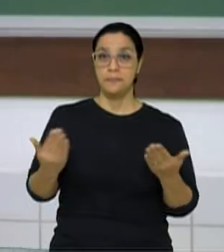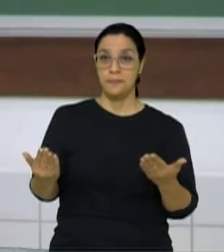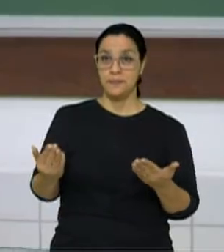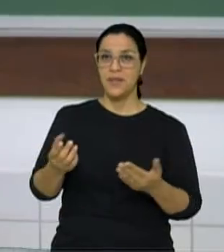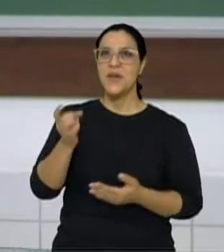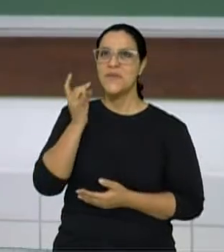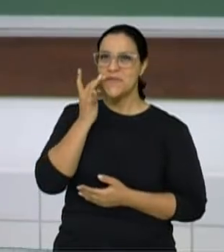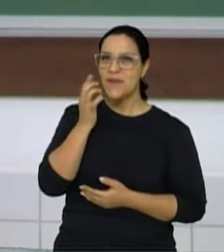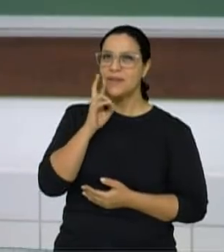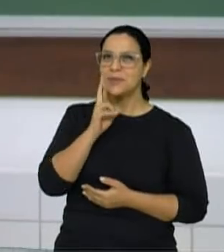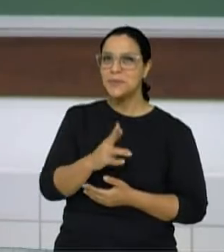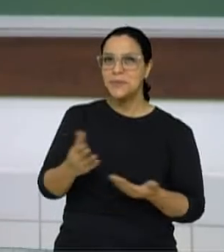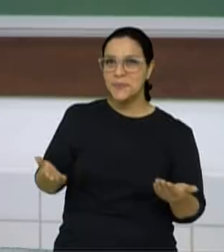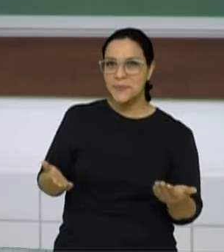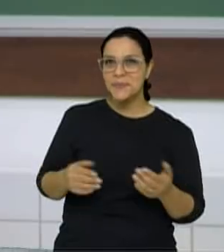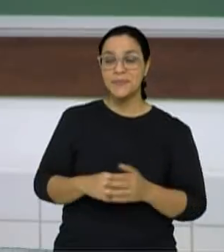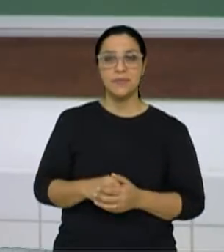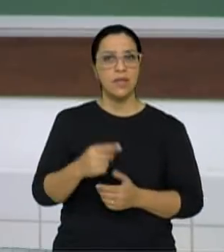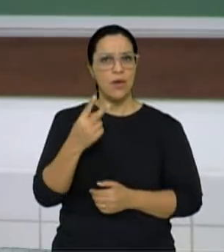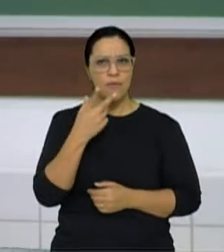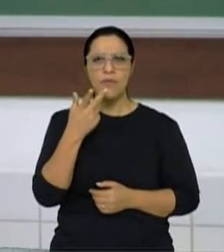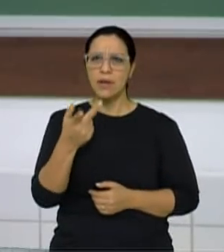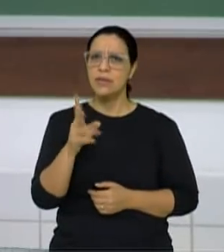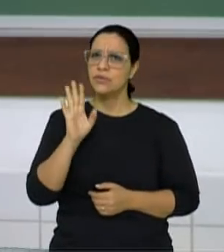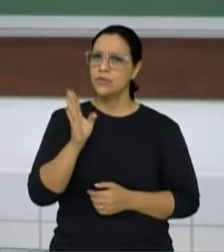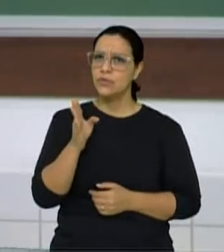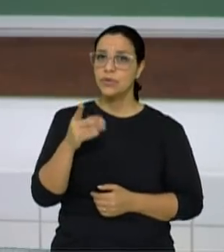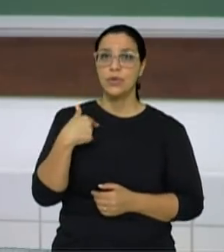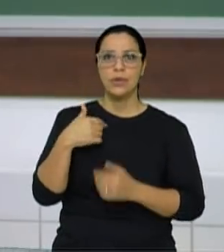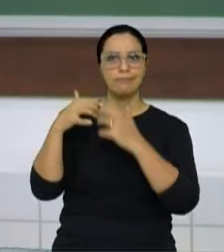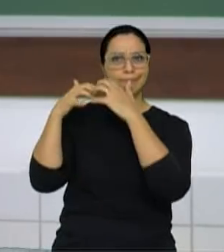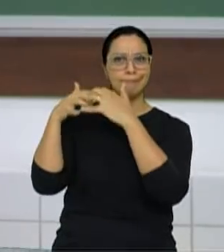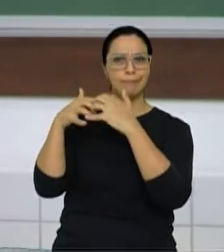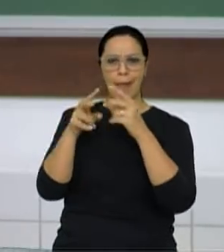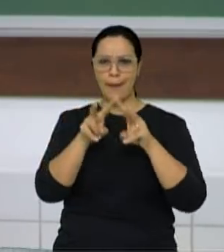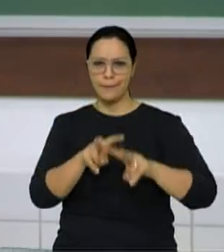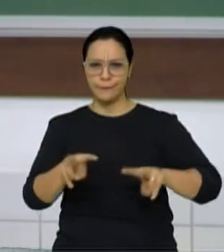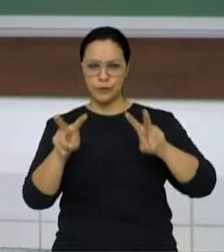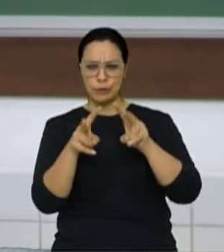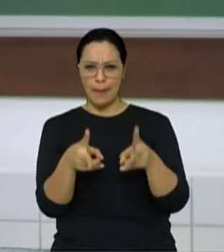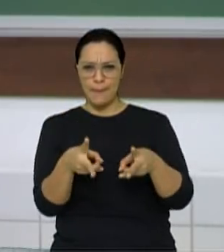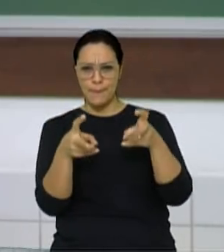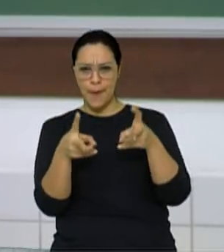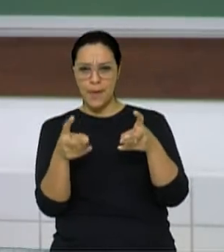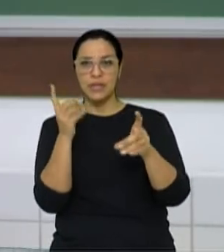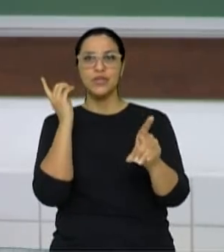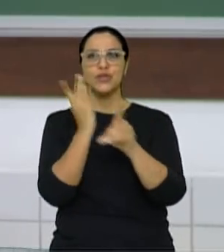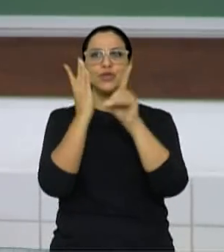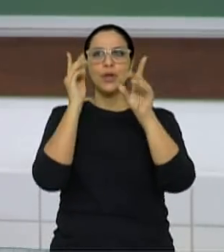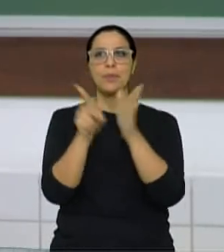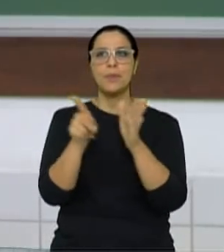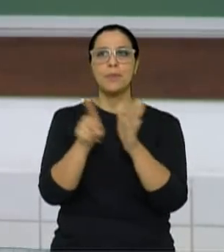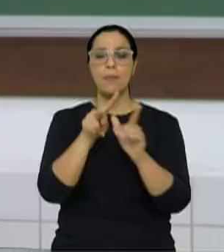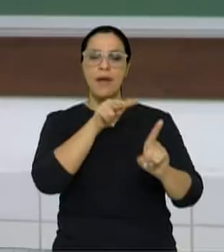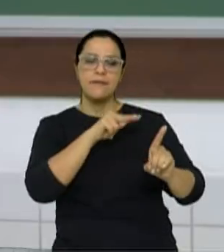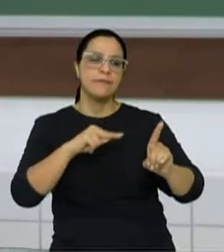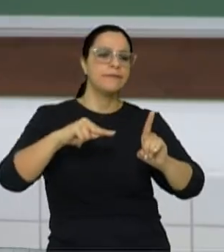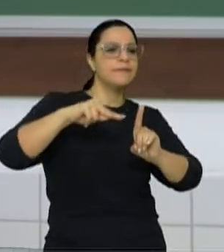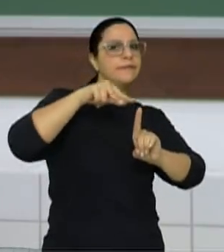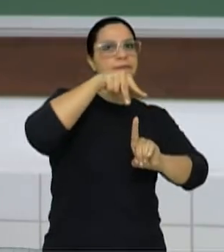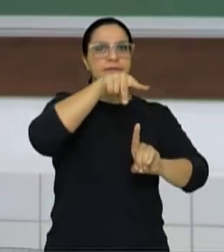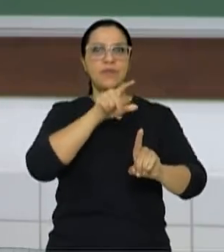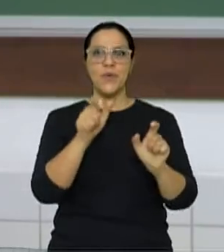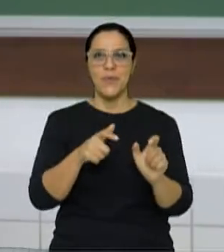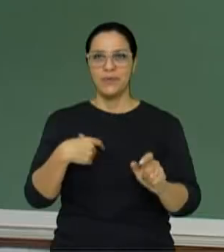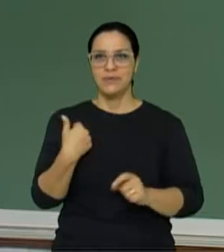E aí, foi fácil para vocês? Como eu disse, só usando o raciocínio lógico a gente consegue descobrir quais são as vistas que a gente tem. Acompanhe